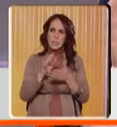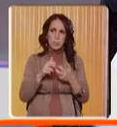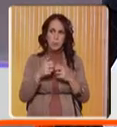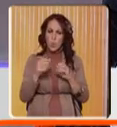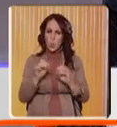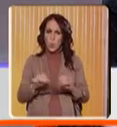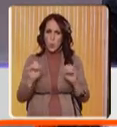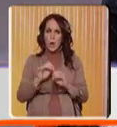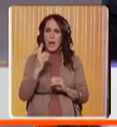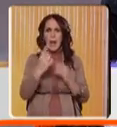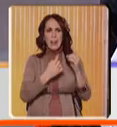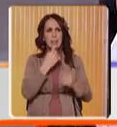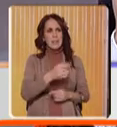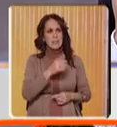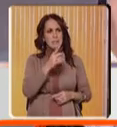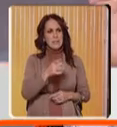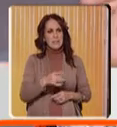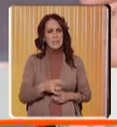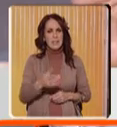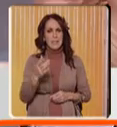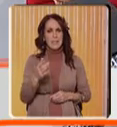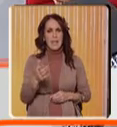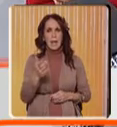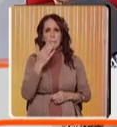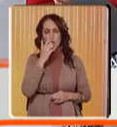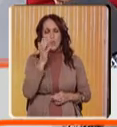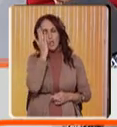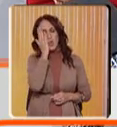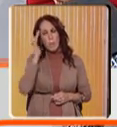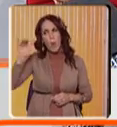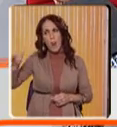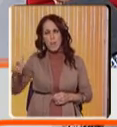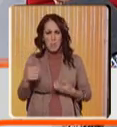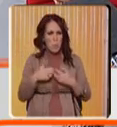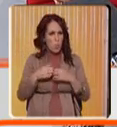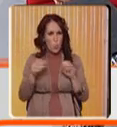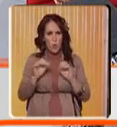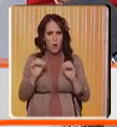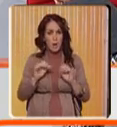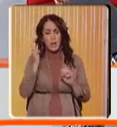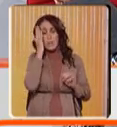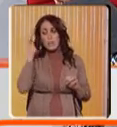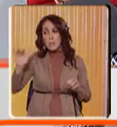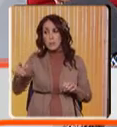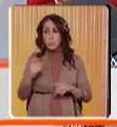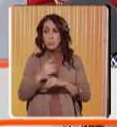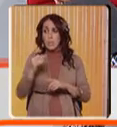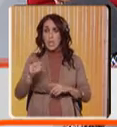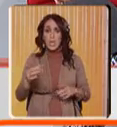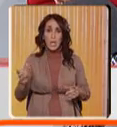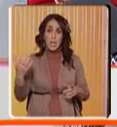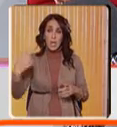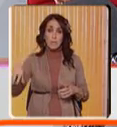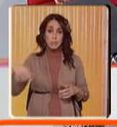nenhum. Alguém disse ali que a criança, há pessoas que dormem com o telemóvel lá, não tem problema nenhum. Se o telemóvel eu durmo com ele na mesinha de cabeceira até porque ele vai... É um